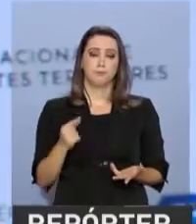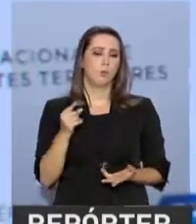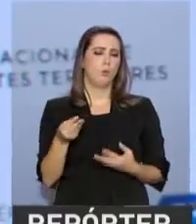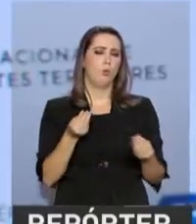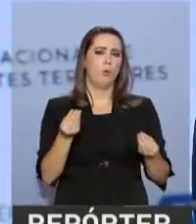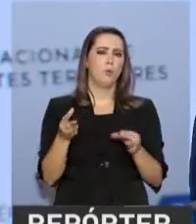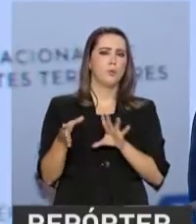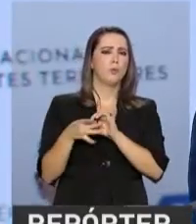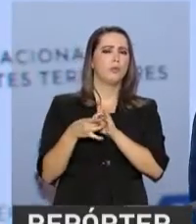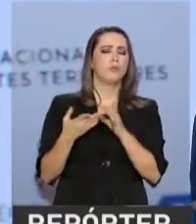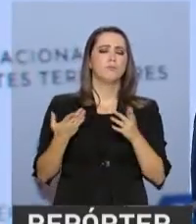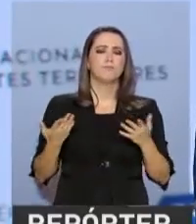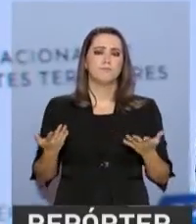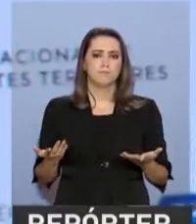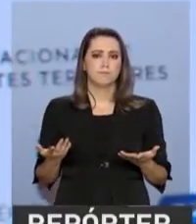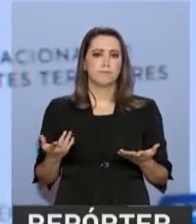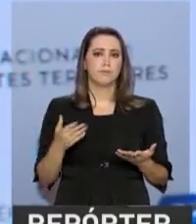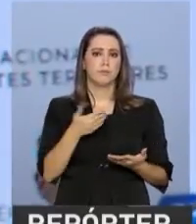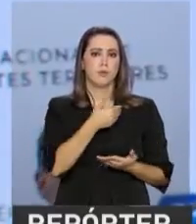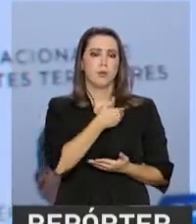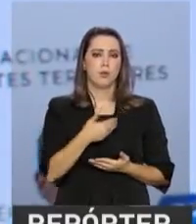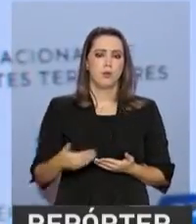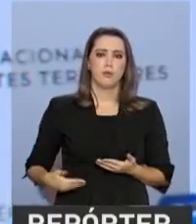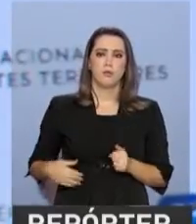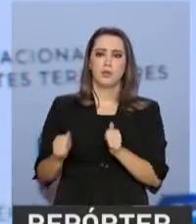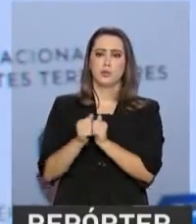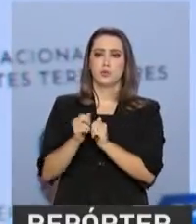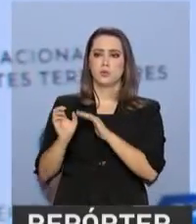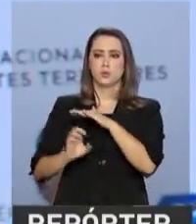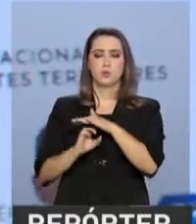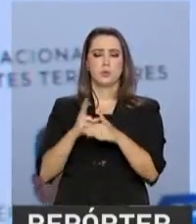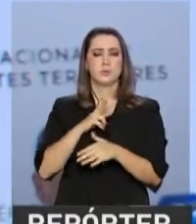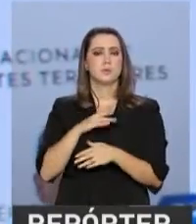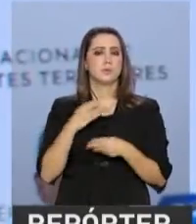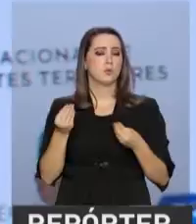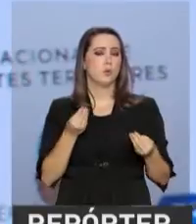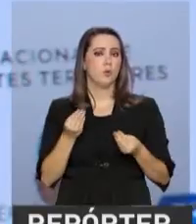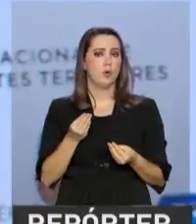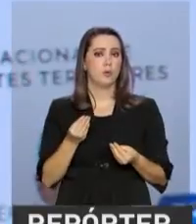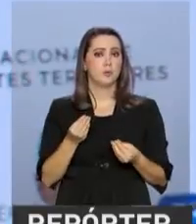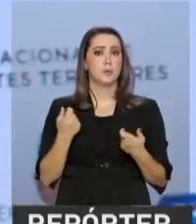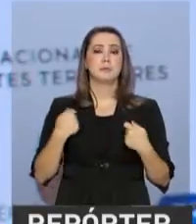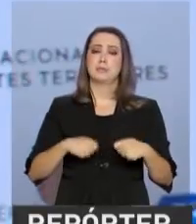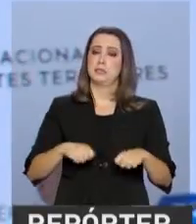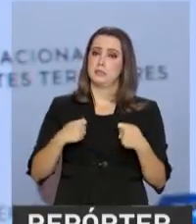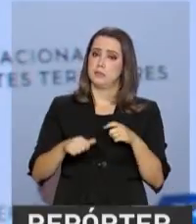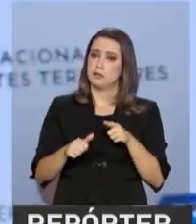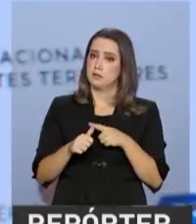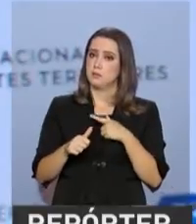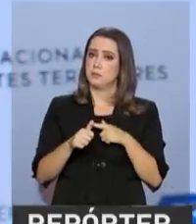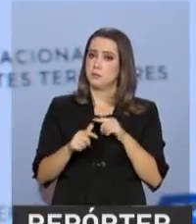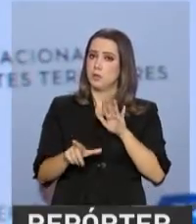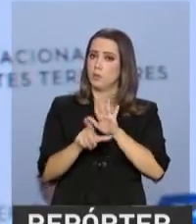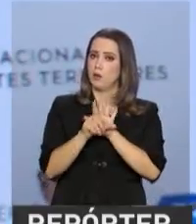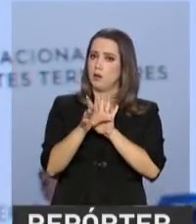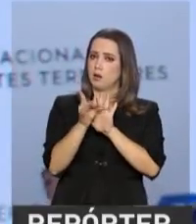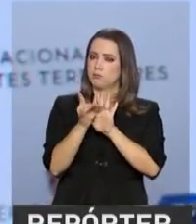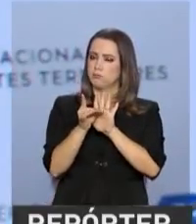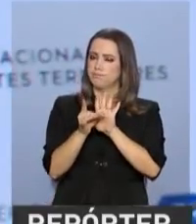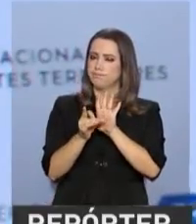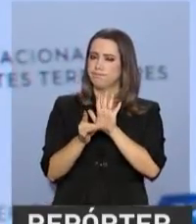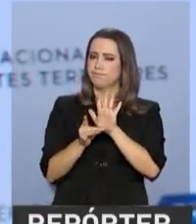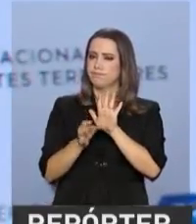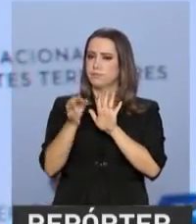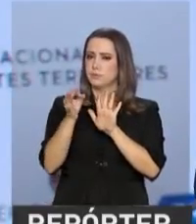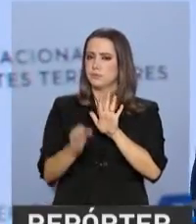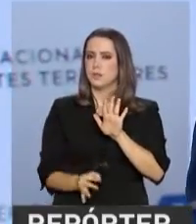estabeleça é essa parceria firme e duradoura é preciso que a gente tenha um é um marco legal muito bem definido